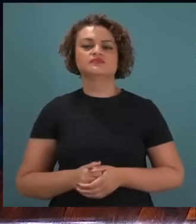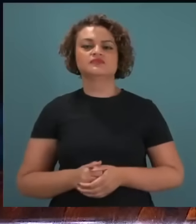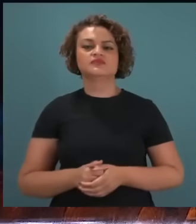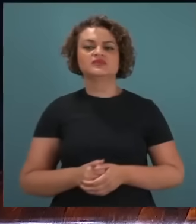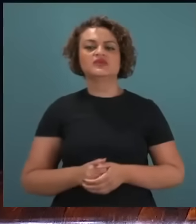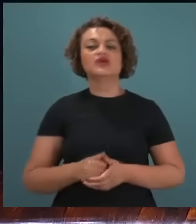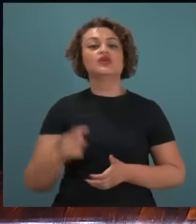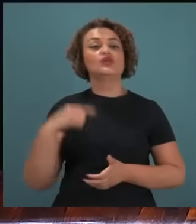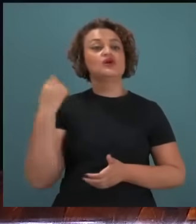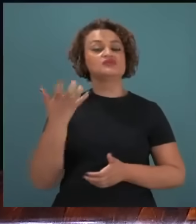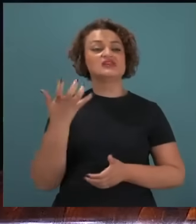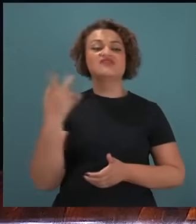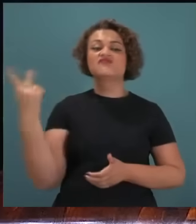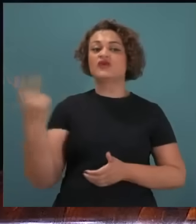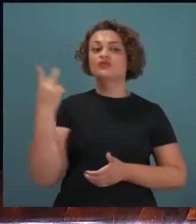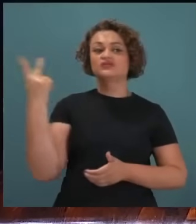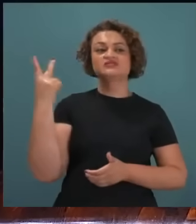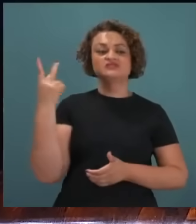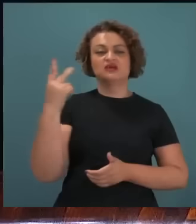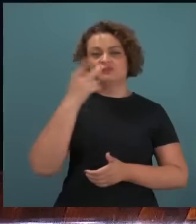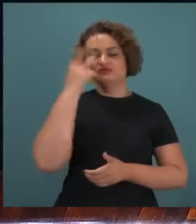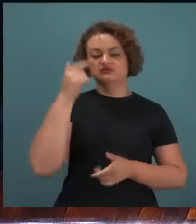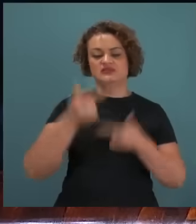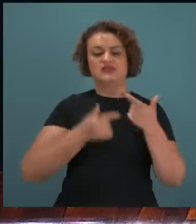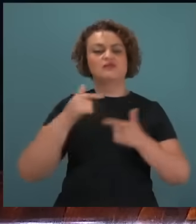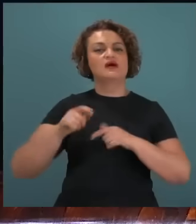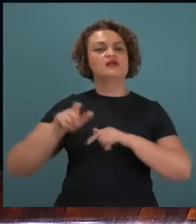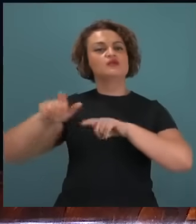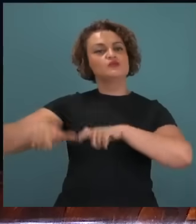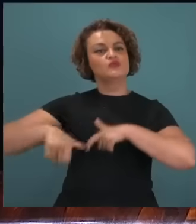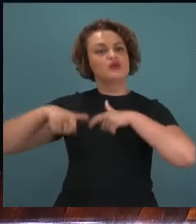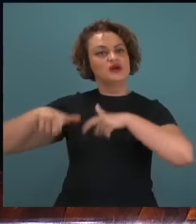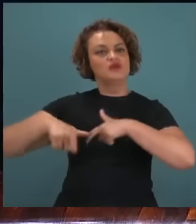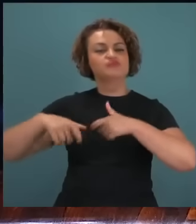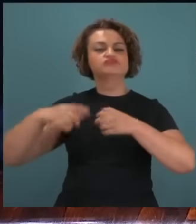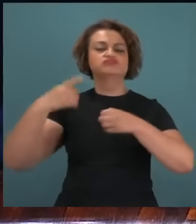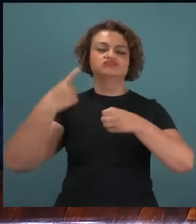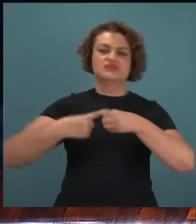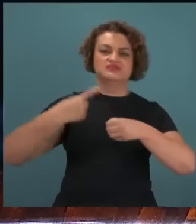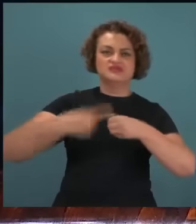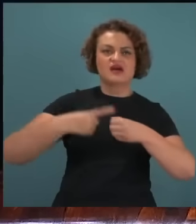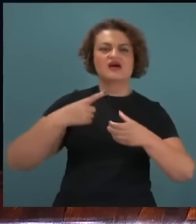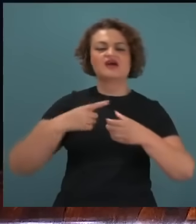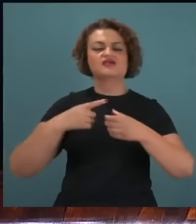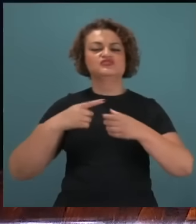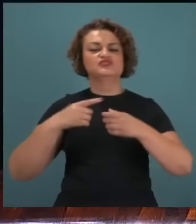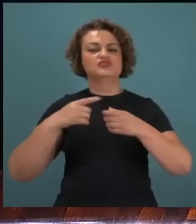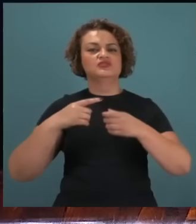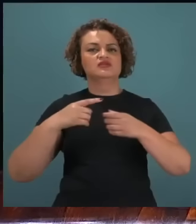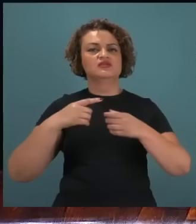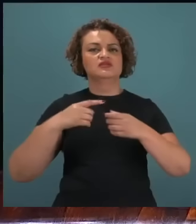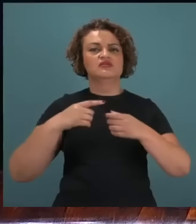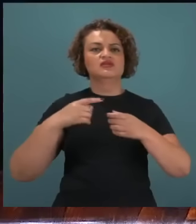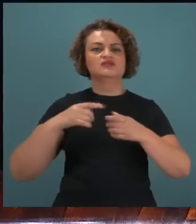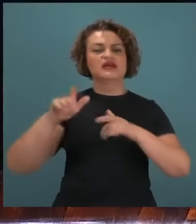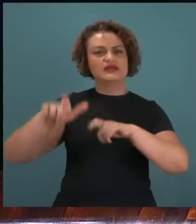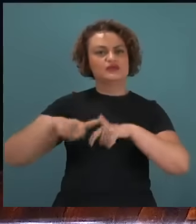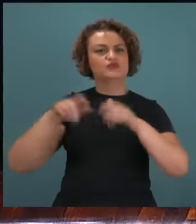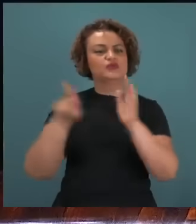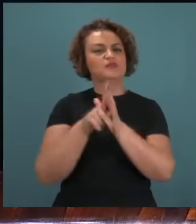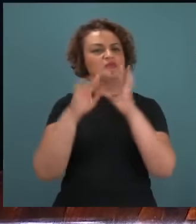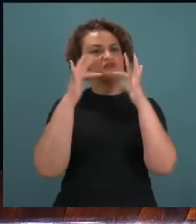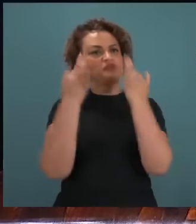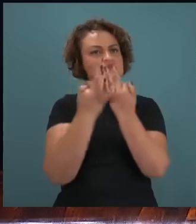Defendemos a valorização do trabalhador do campo e da cidade, dos servidores, do agricultor, da agricultura familiar,